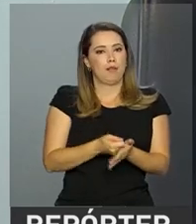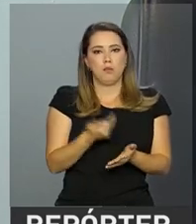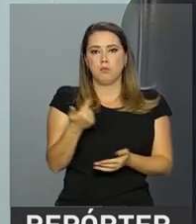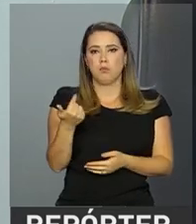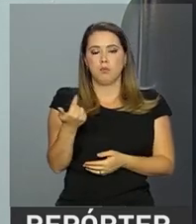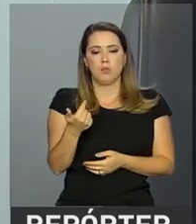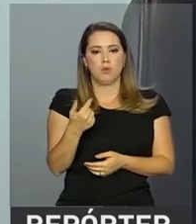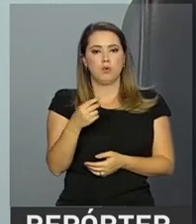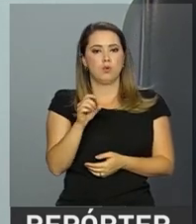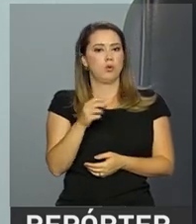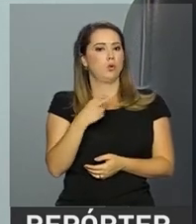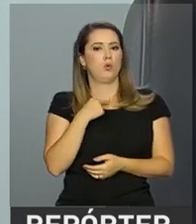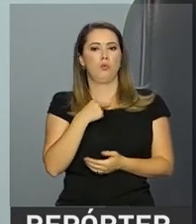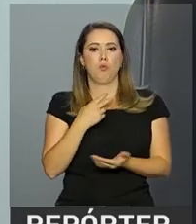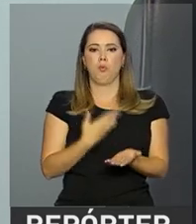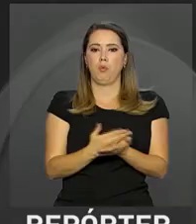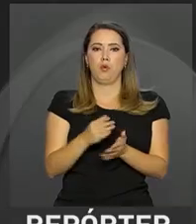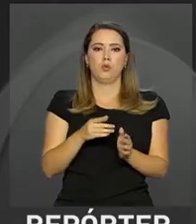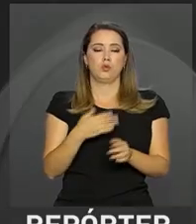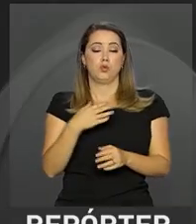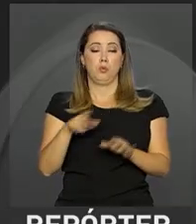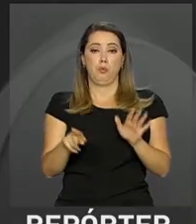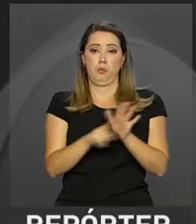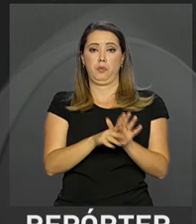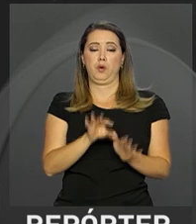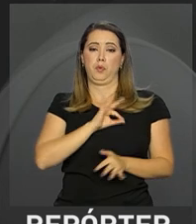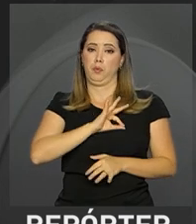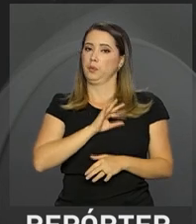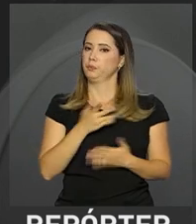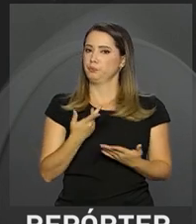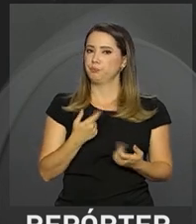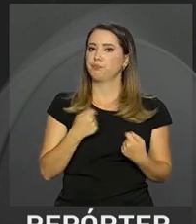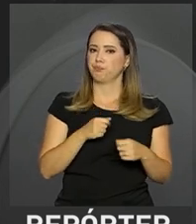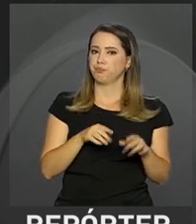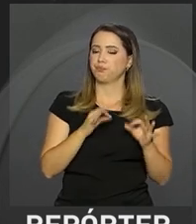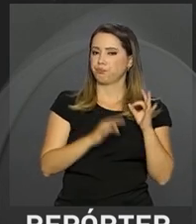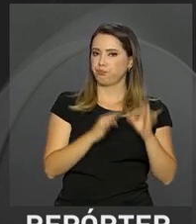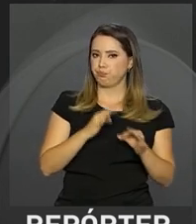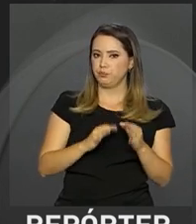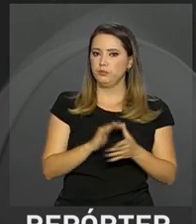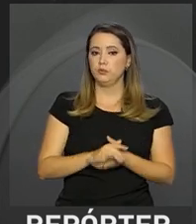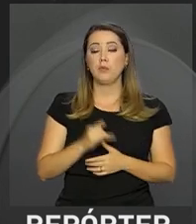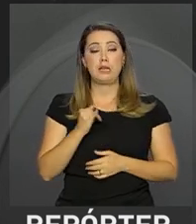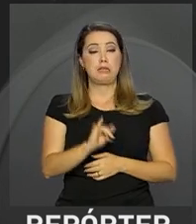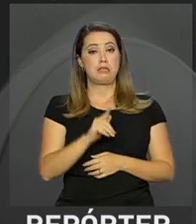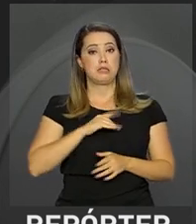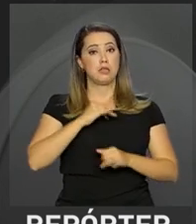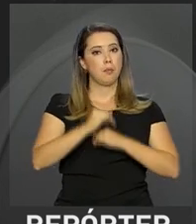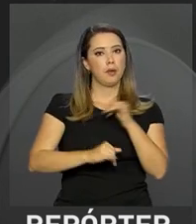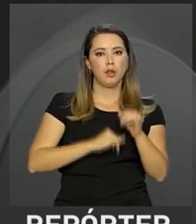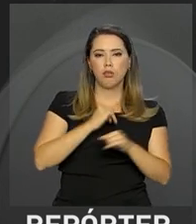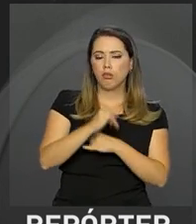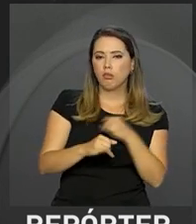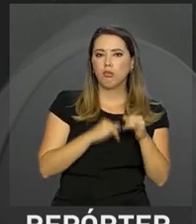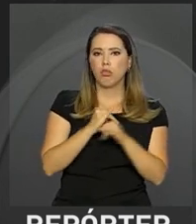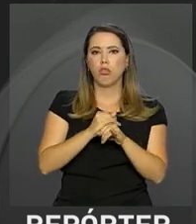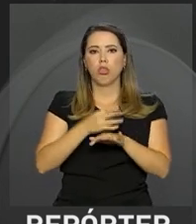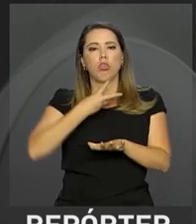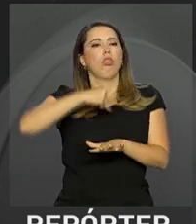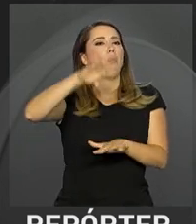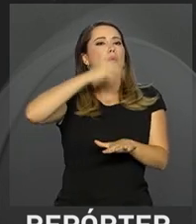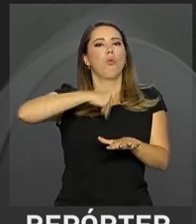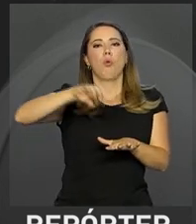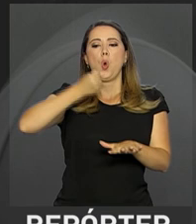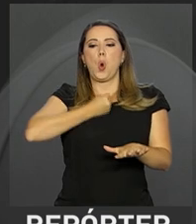ser arbitrada na fase policial. A outra lei diz que a propagação na internet de qualquer ofensa, conteúdo de